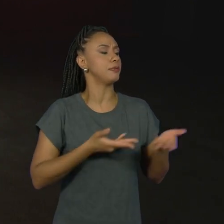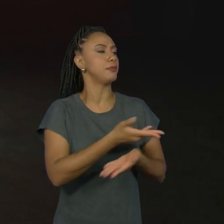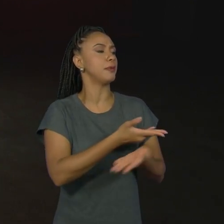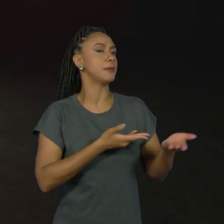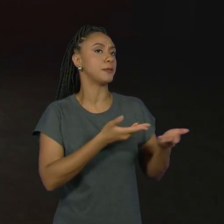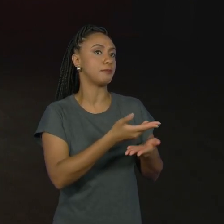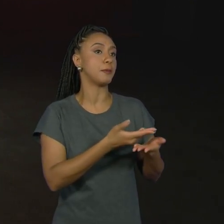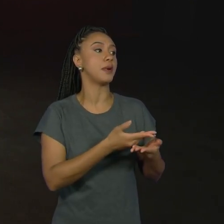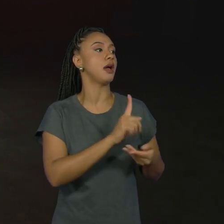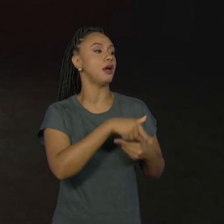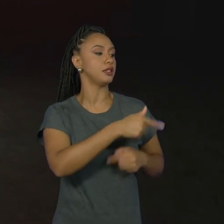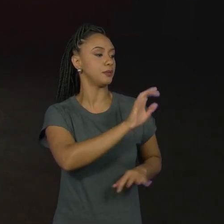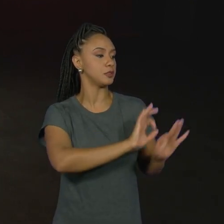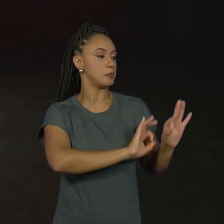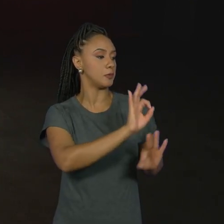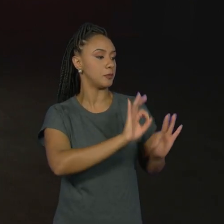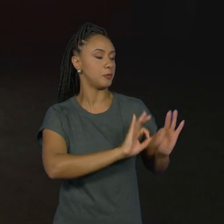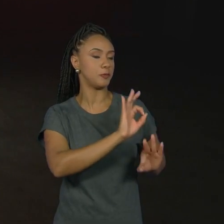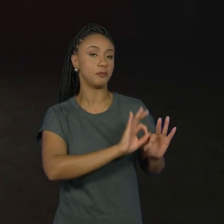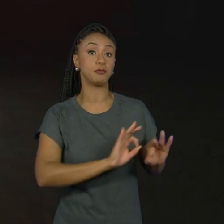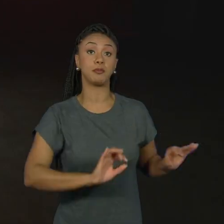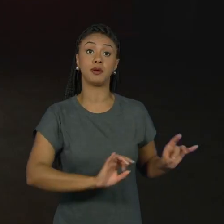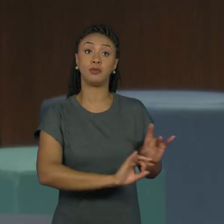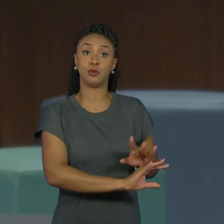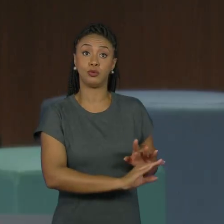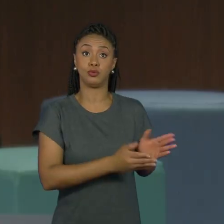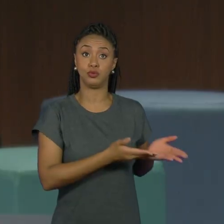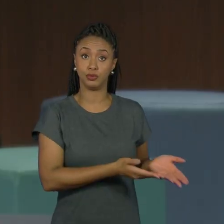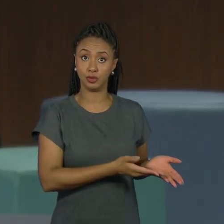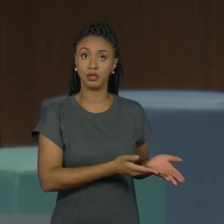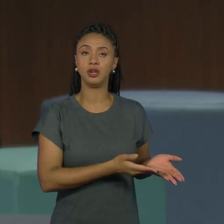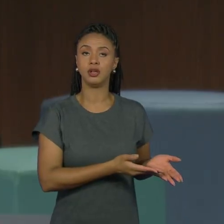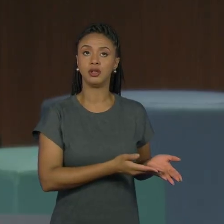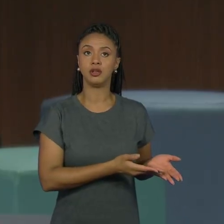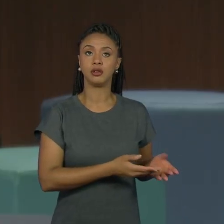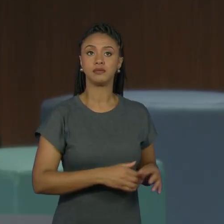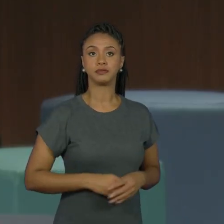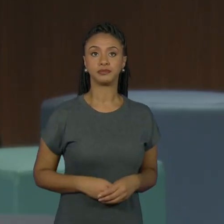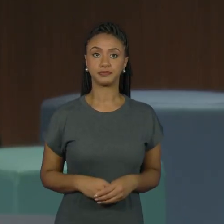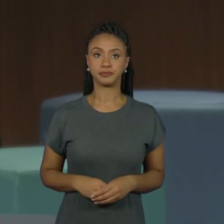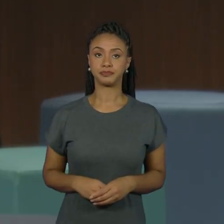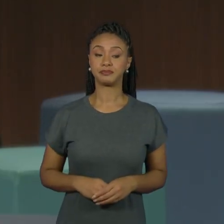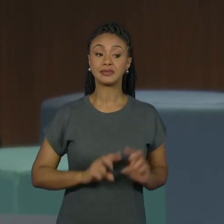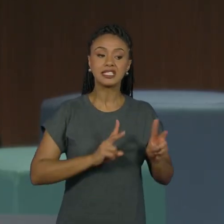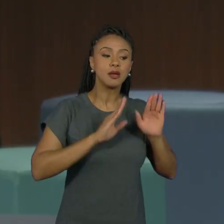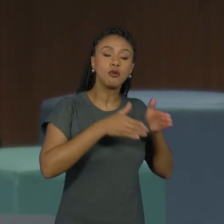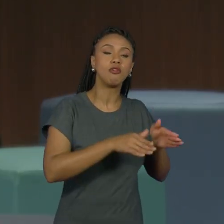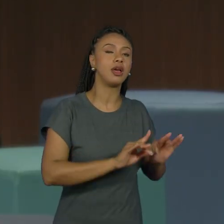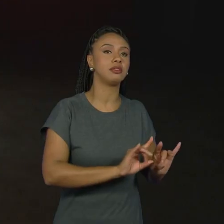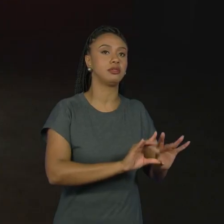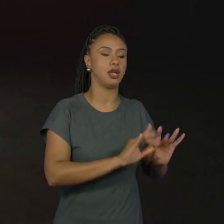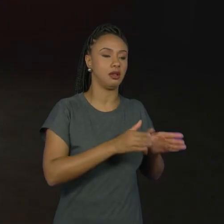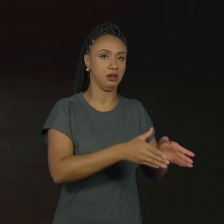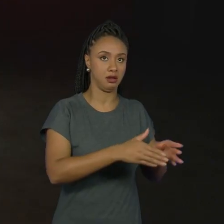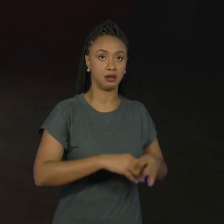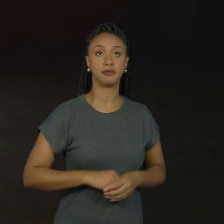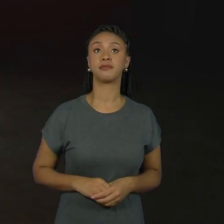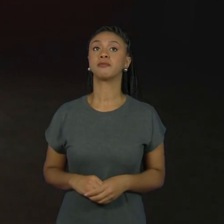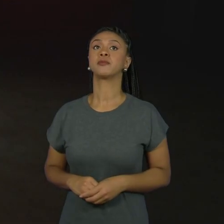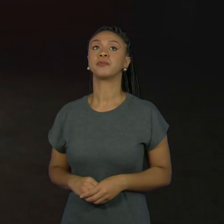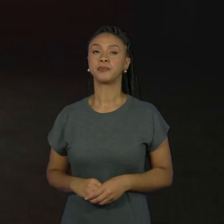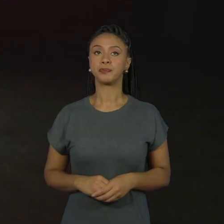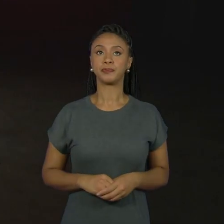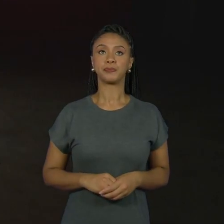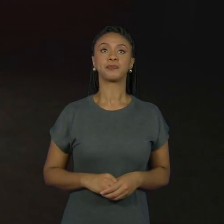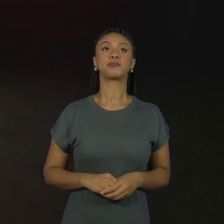infraestrutura técnica necessária. Então, você parte dessa questão técnica, né? Depois a gente